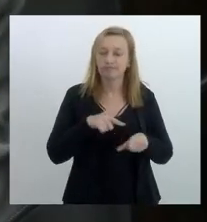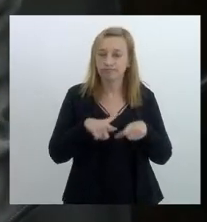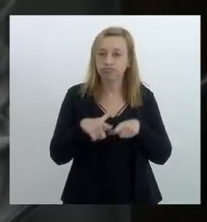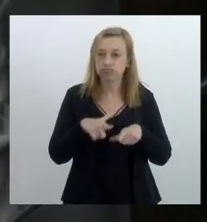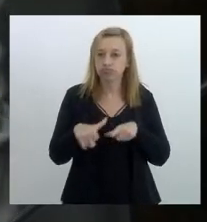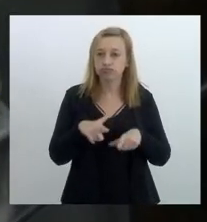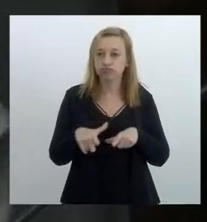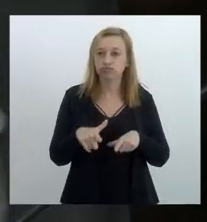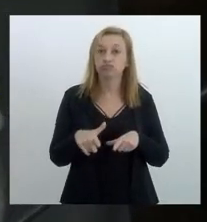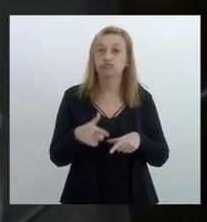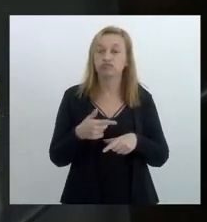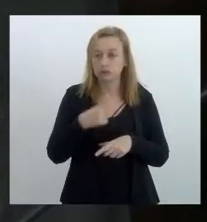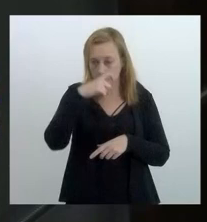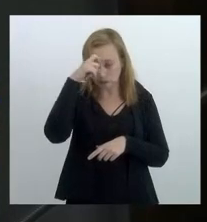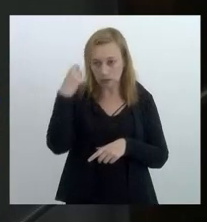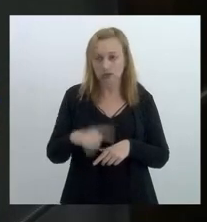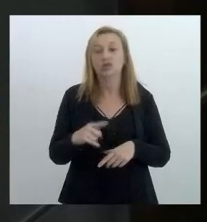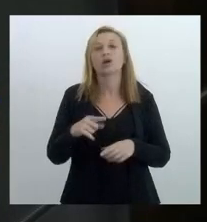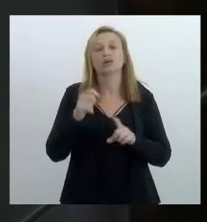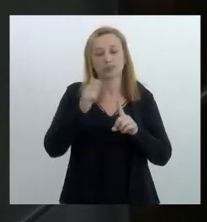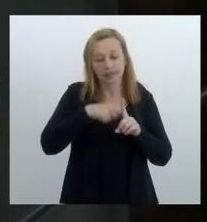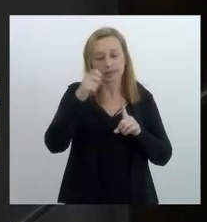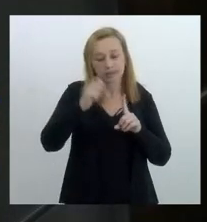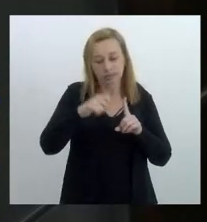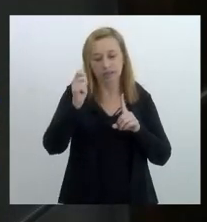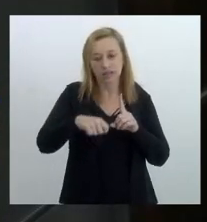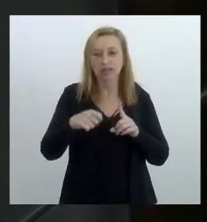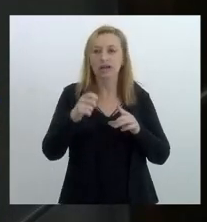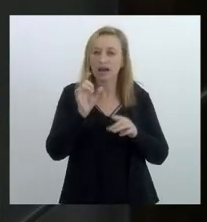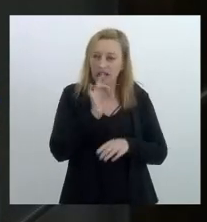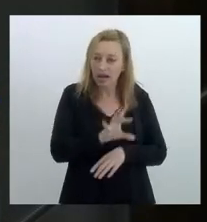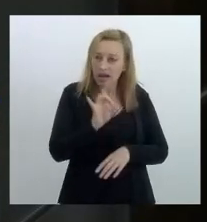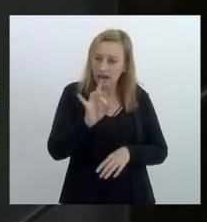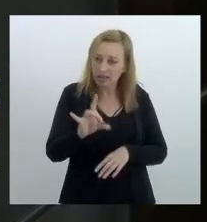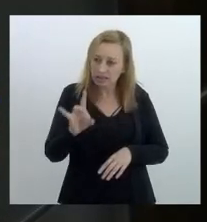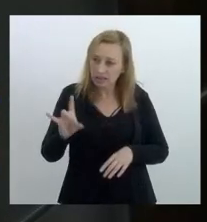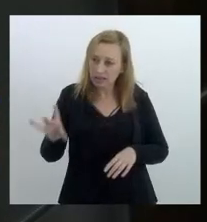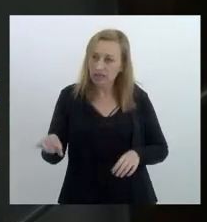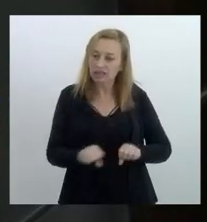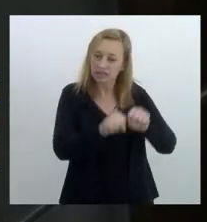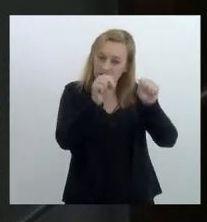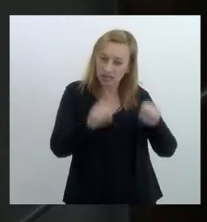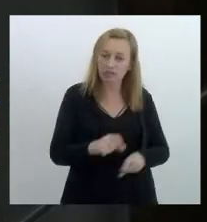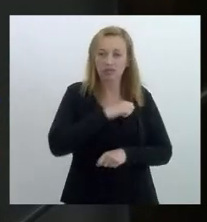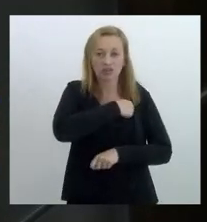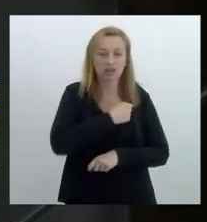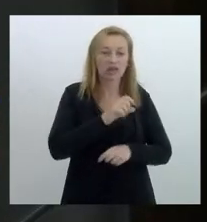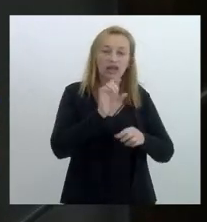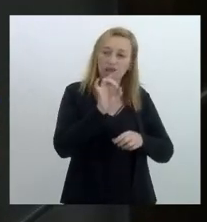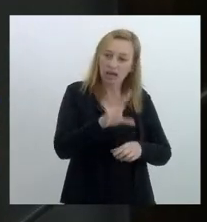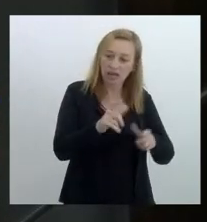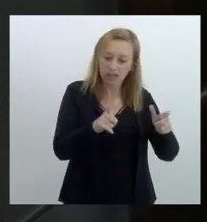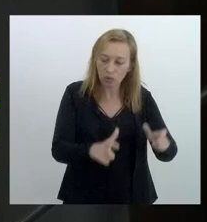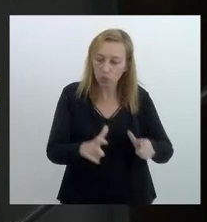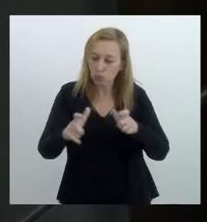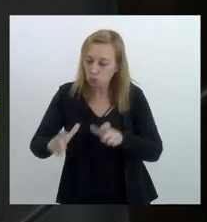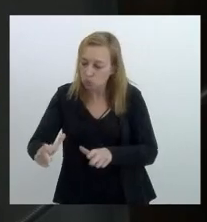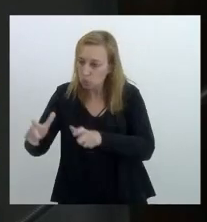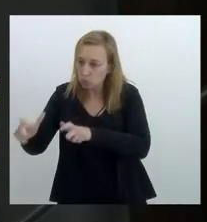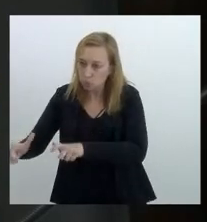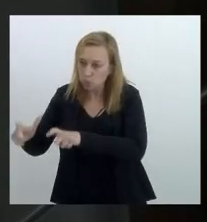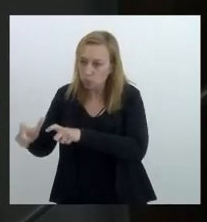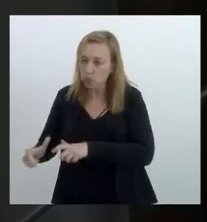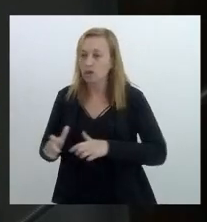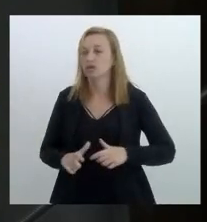porque nós estamos pegando mês a mês cada incentivo fiscal em cada área para que a gente ponha. não existe